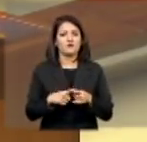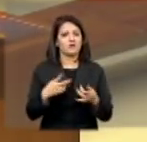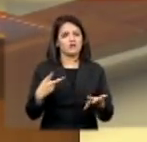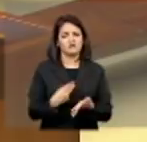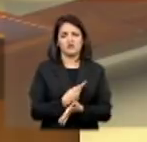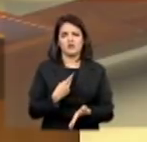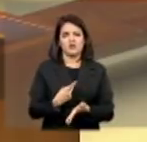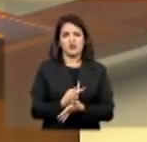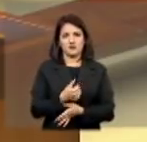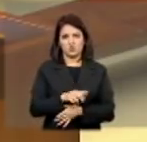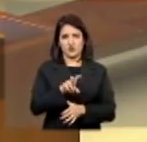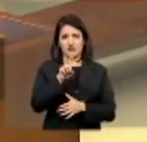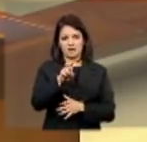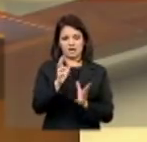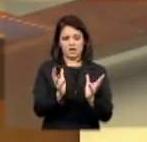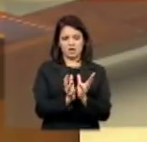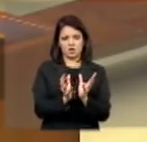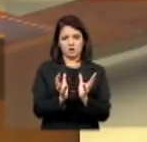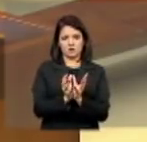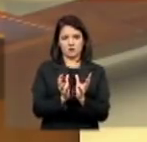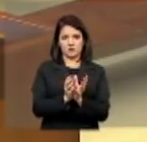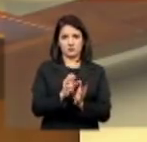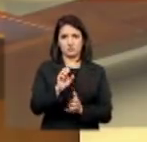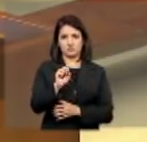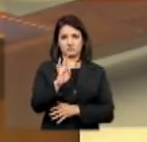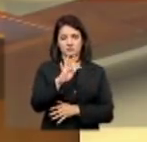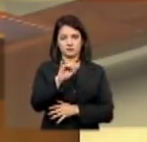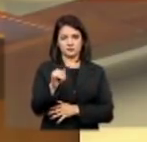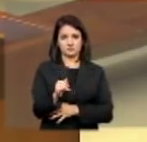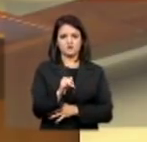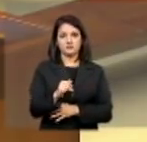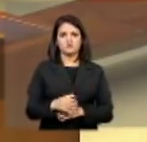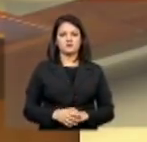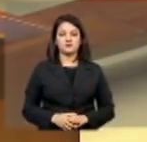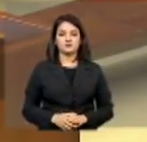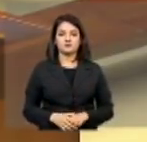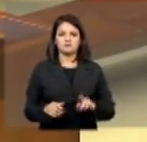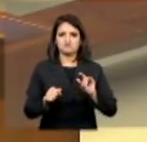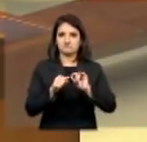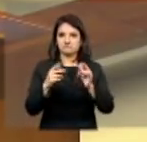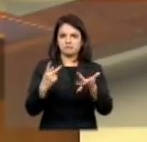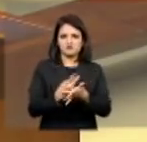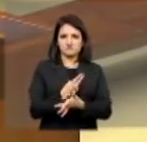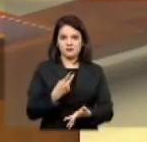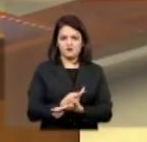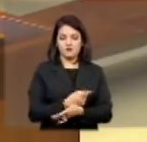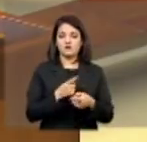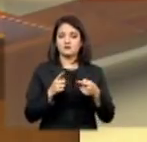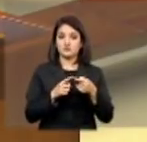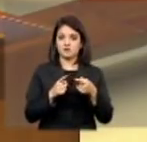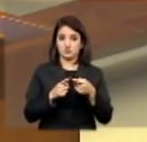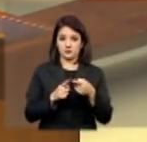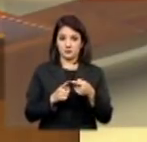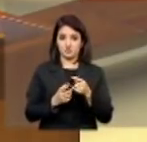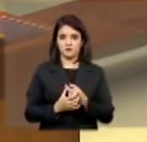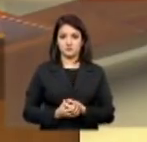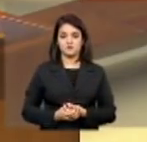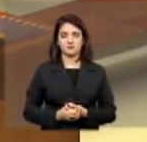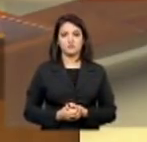quinta turma do egrégio superior tribunal de justiça esse é o primeiro ponto e parece muito